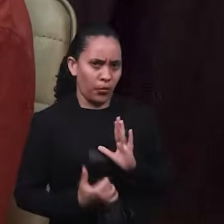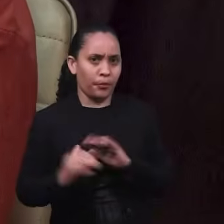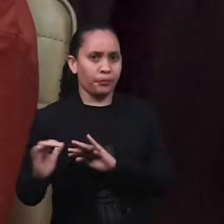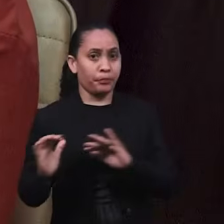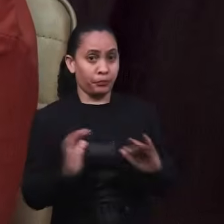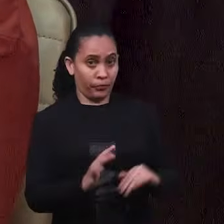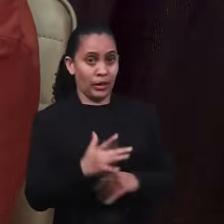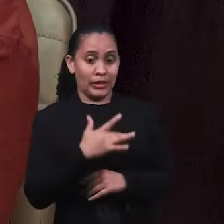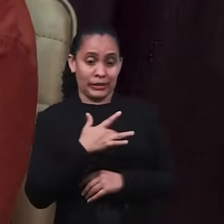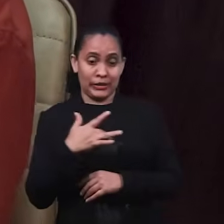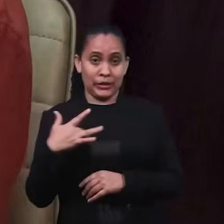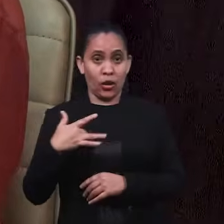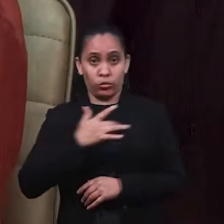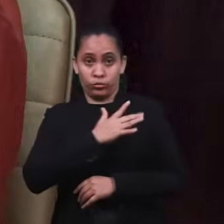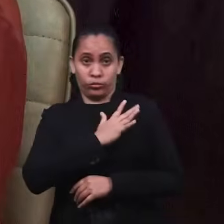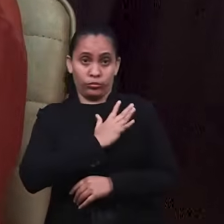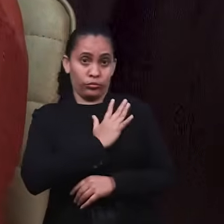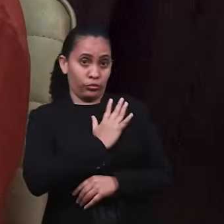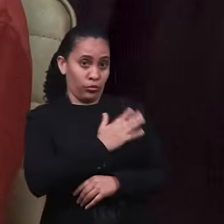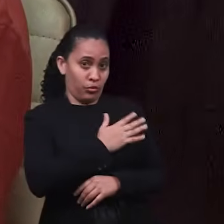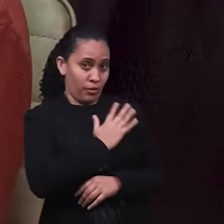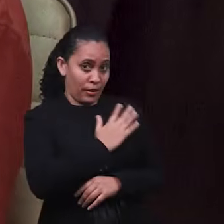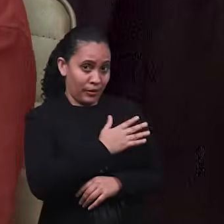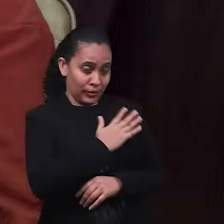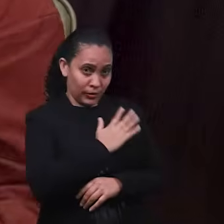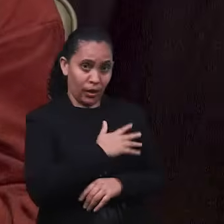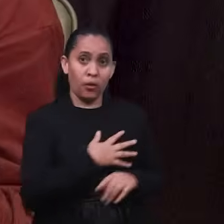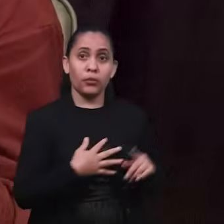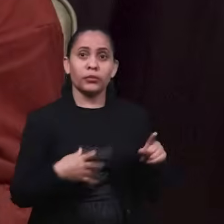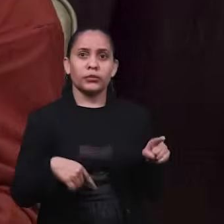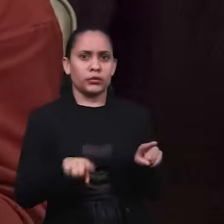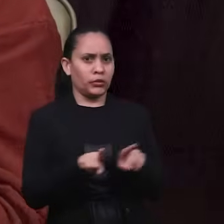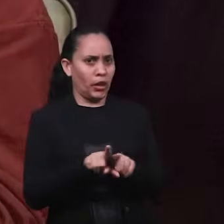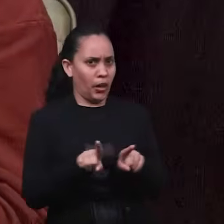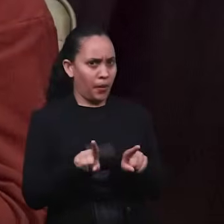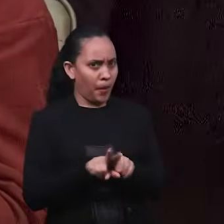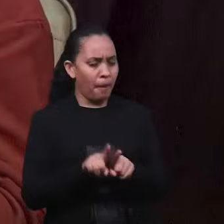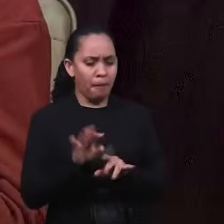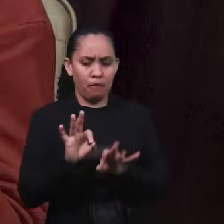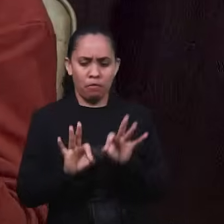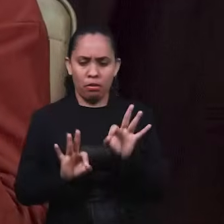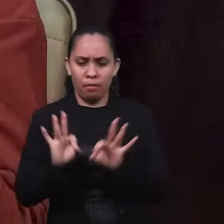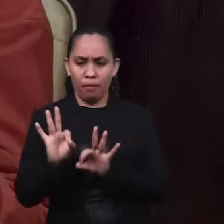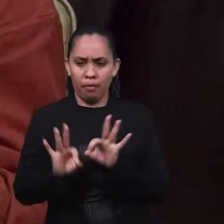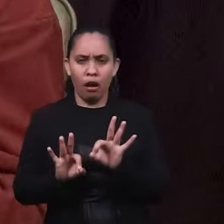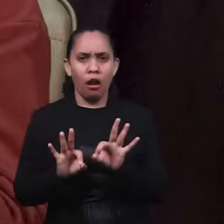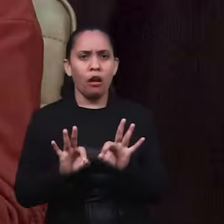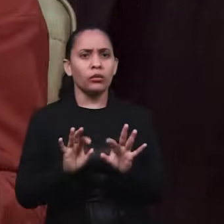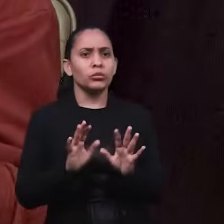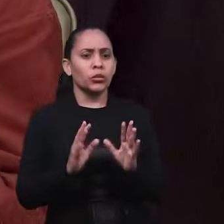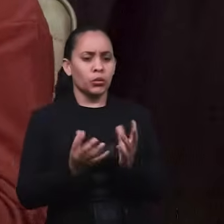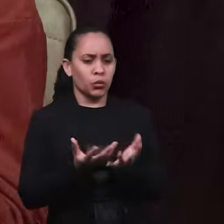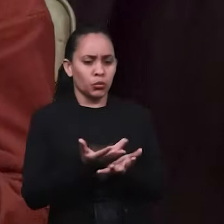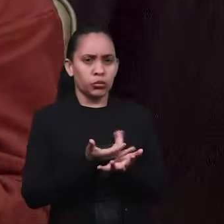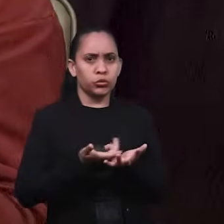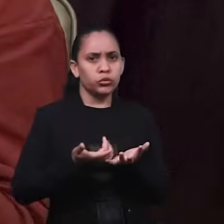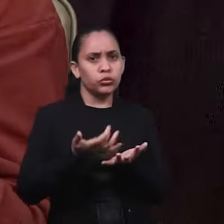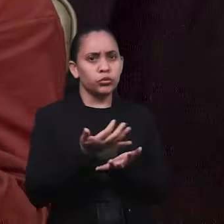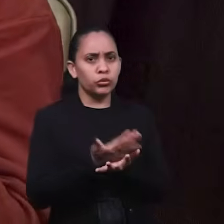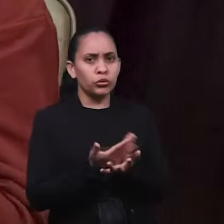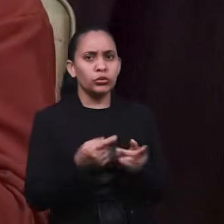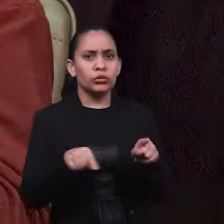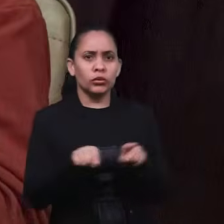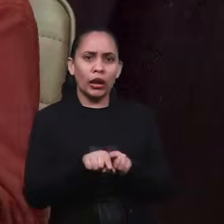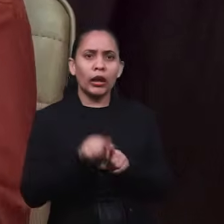saúde cardiovascular. Então, a gente fala muito do kombucha, mesmo ele sendo feito, extraído, né? Tendo aí na composição dele